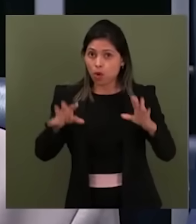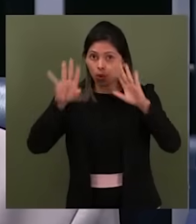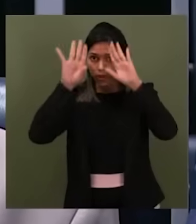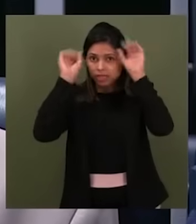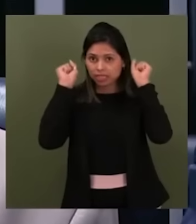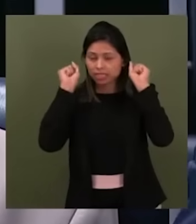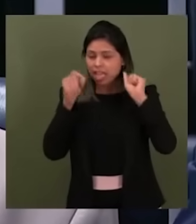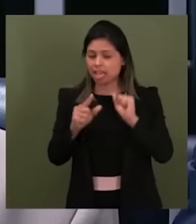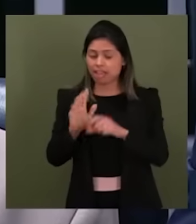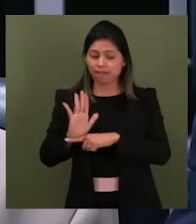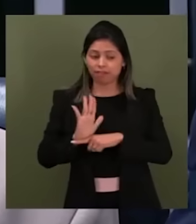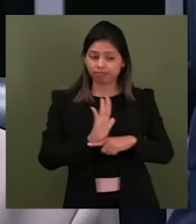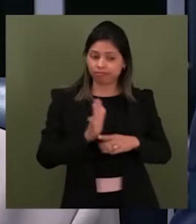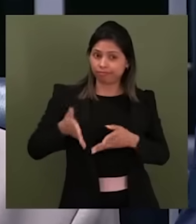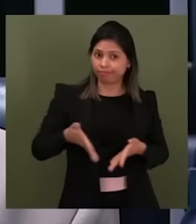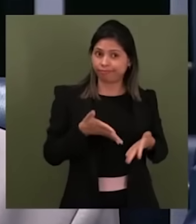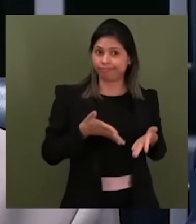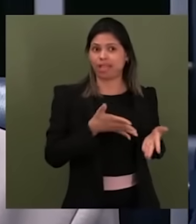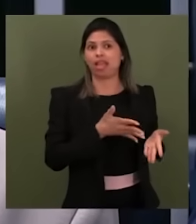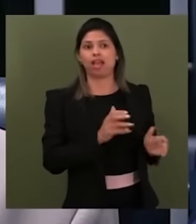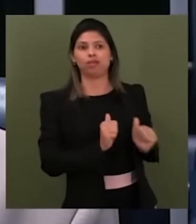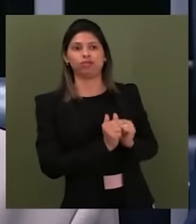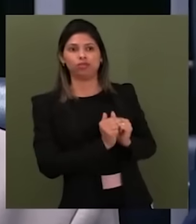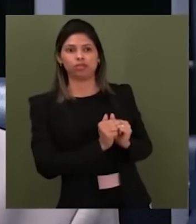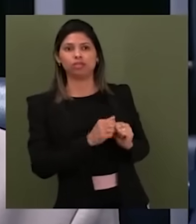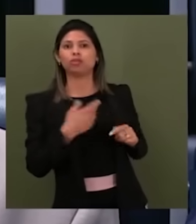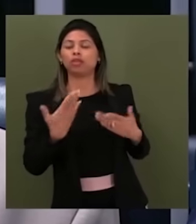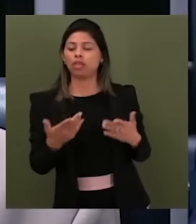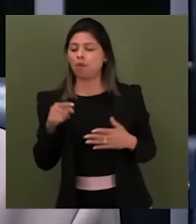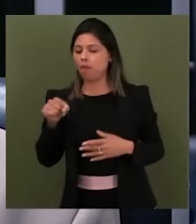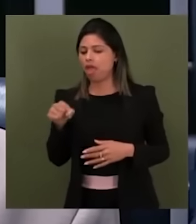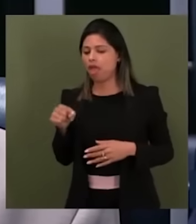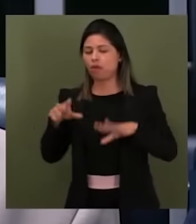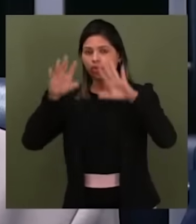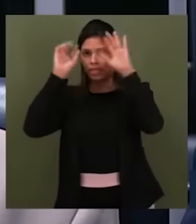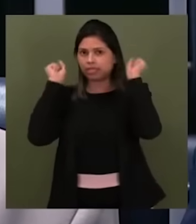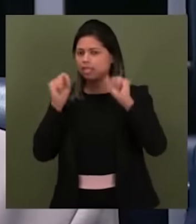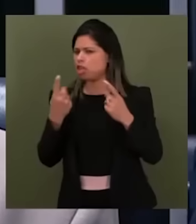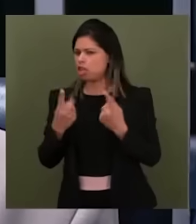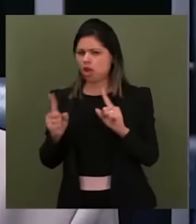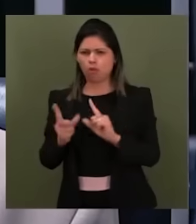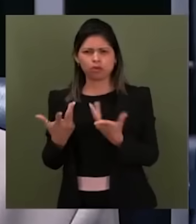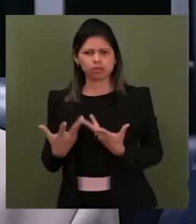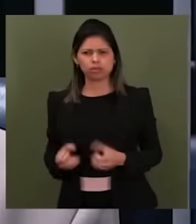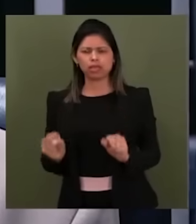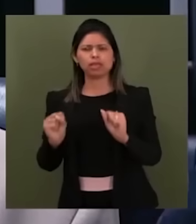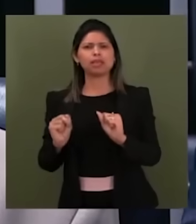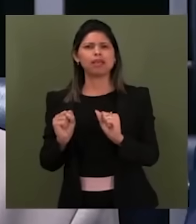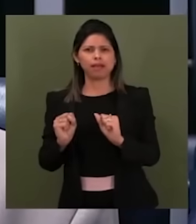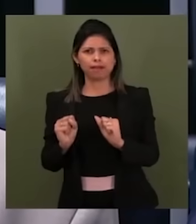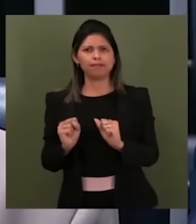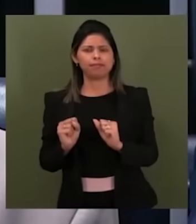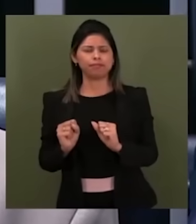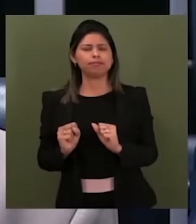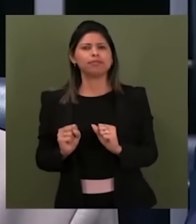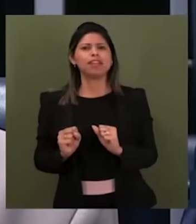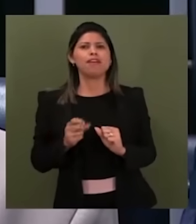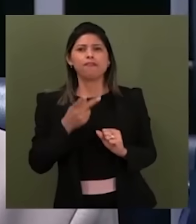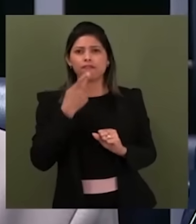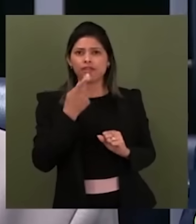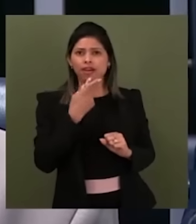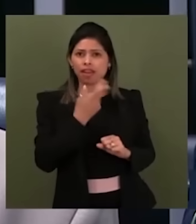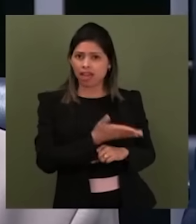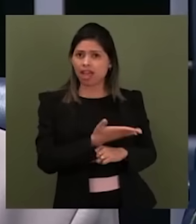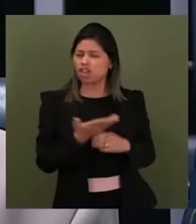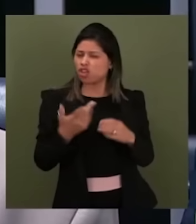Lula. Você não podia fazer essas colocações numa democracia. Estamos em uma democracia mesmo? Essa é a pergunta que eu faço a você. Eu